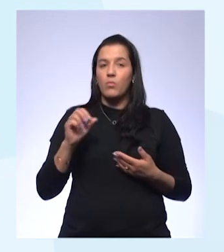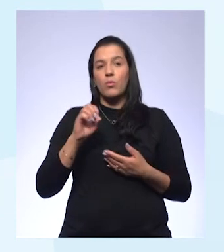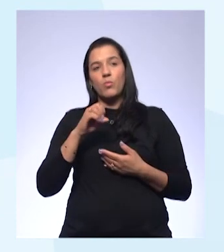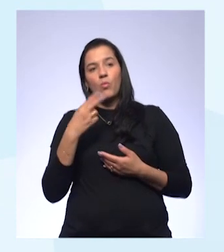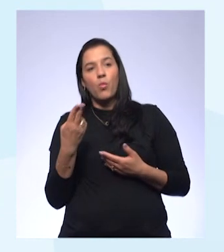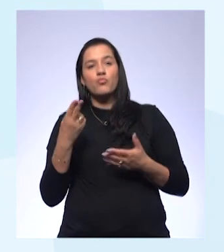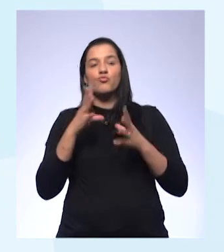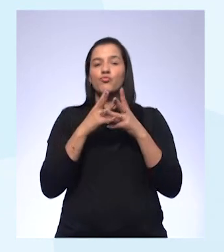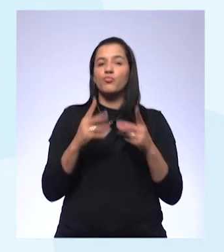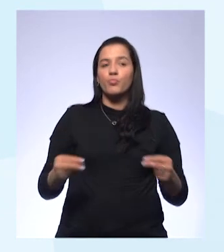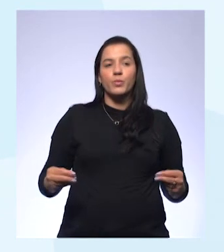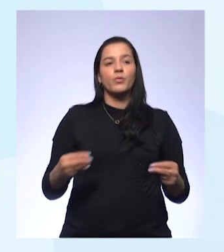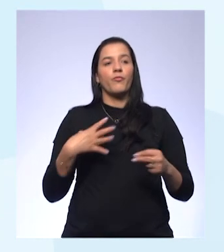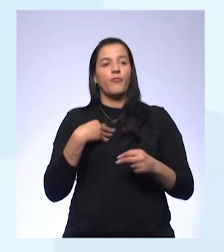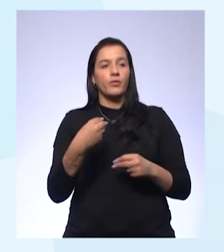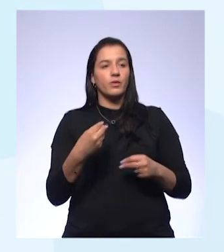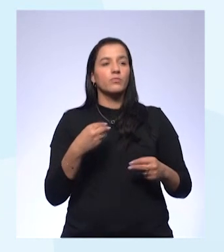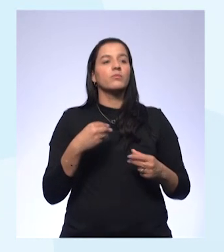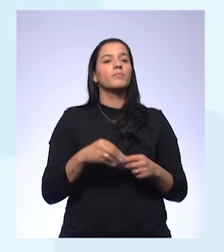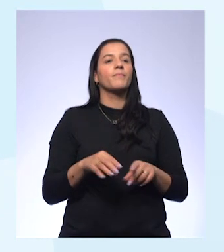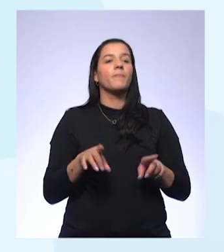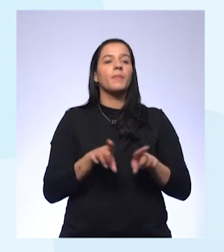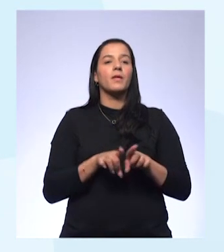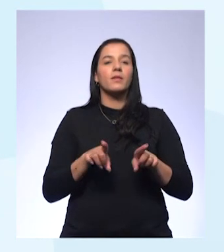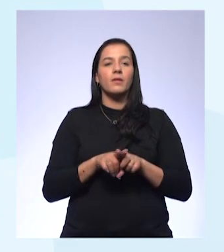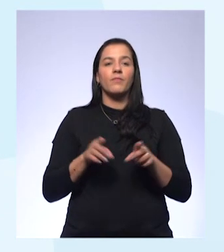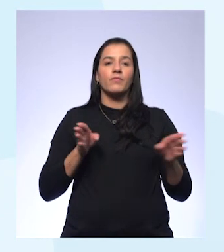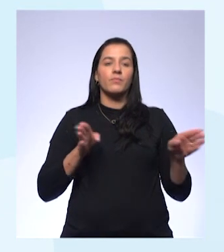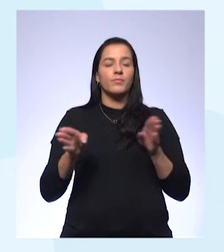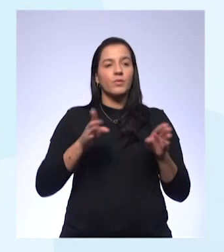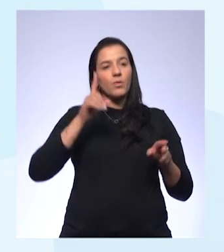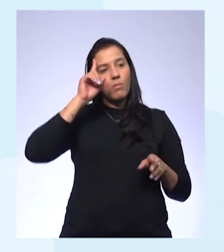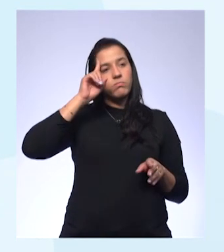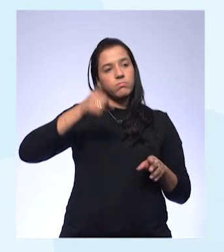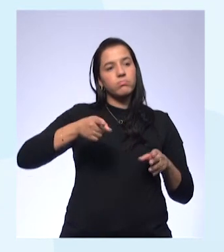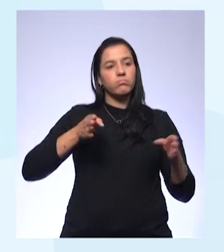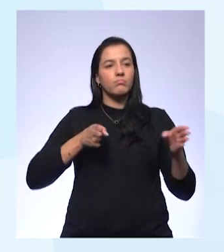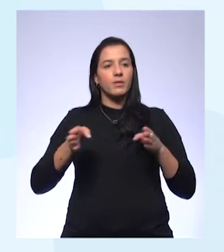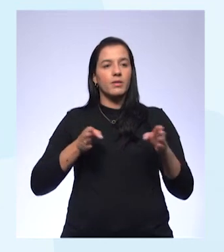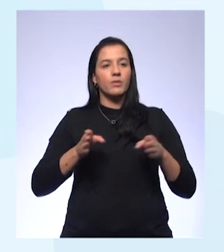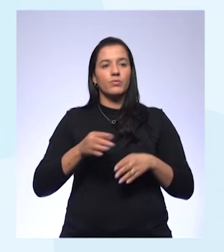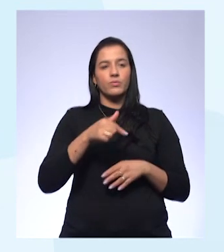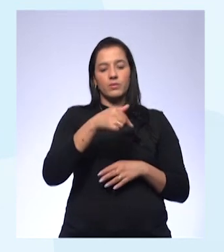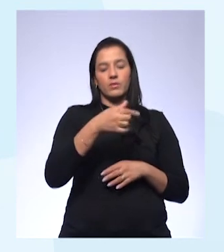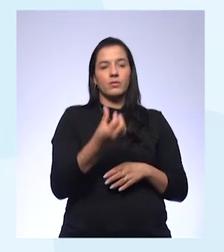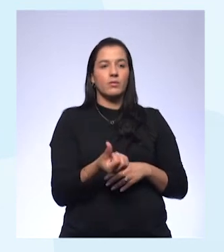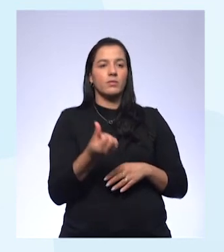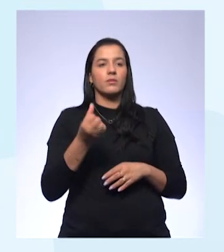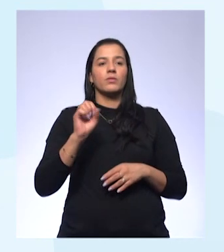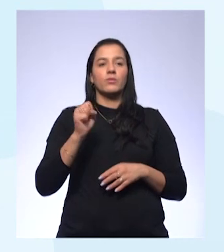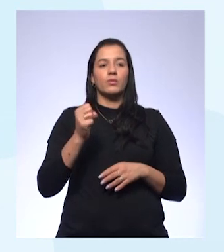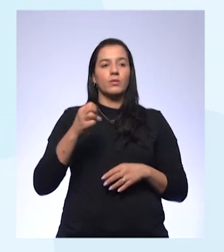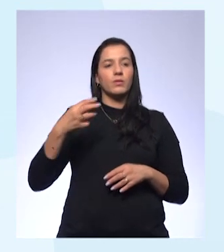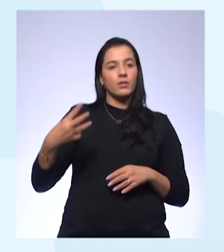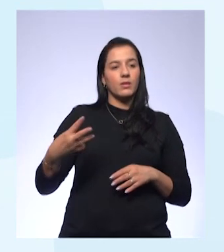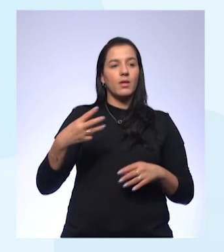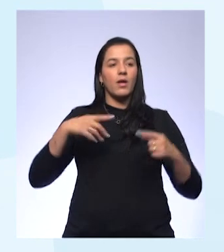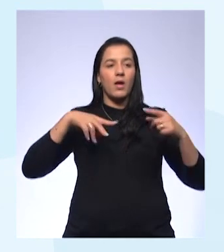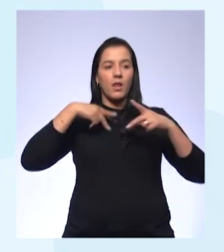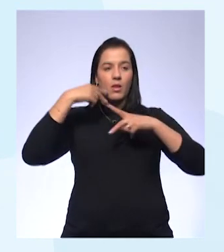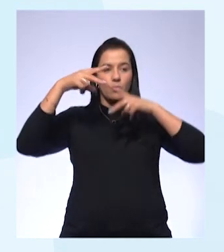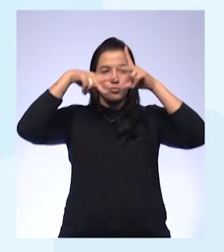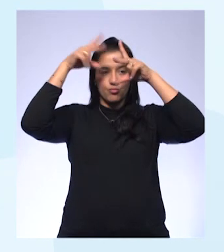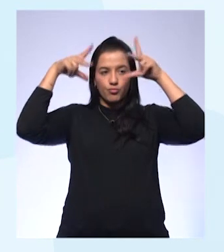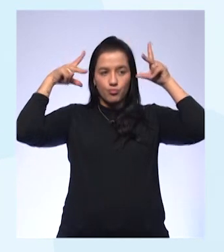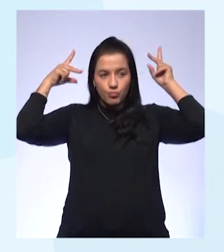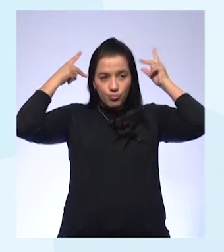militar, que governou o país entre 76 e 83. elas usam lenços brancos na